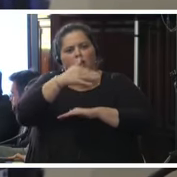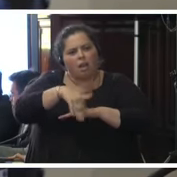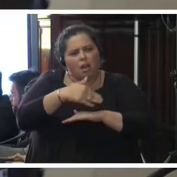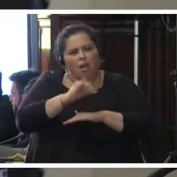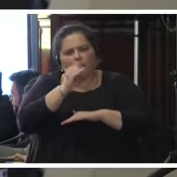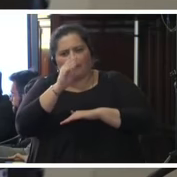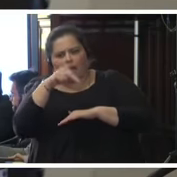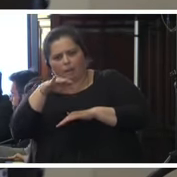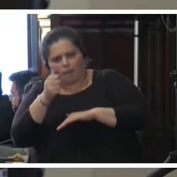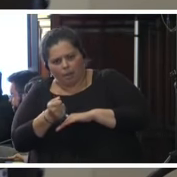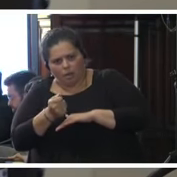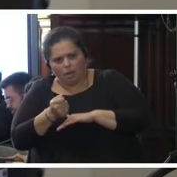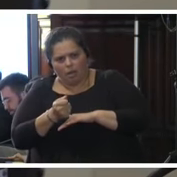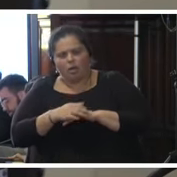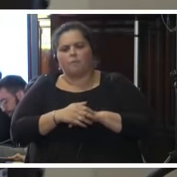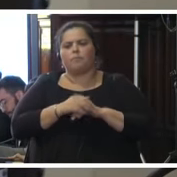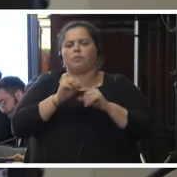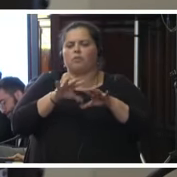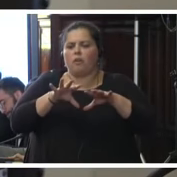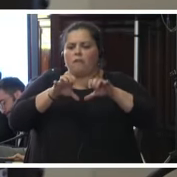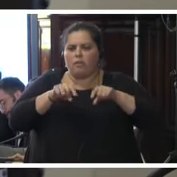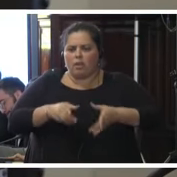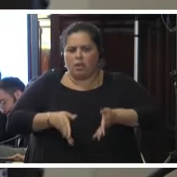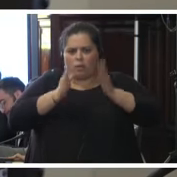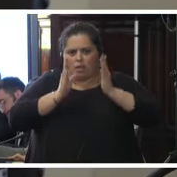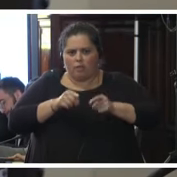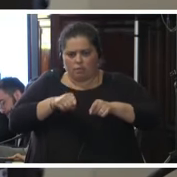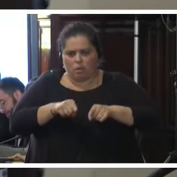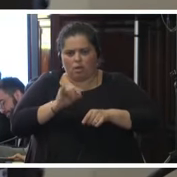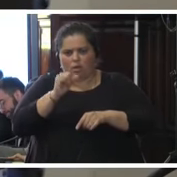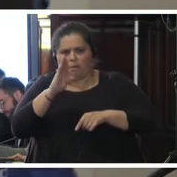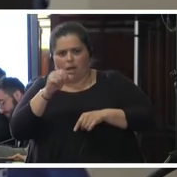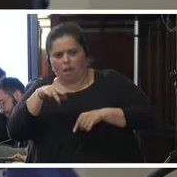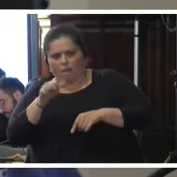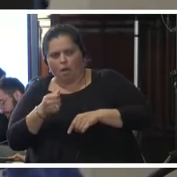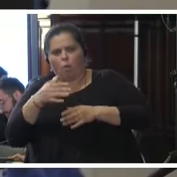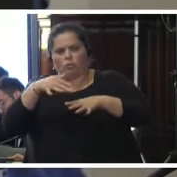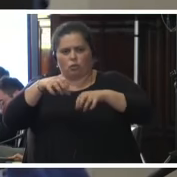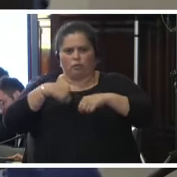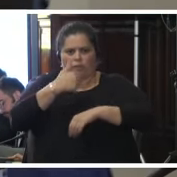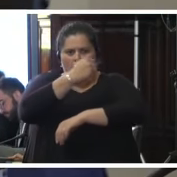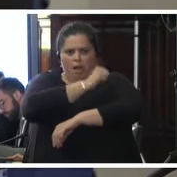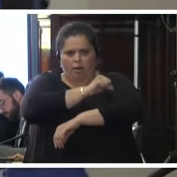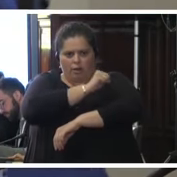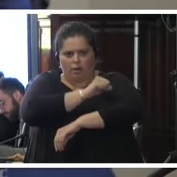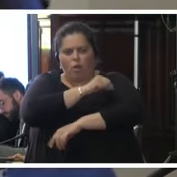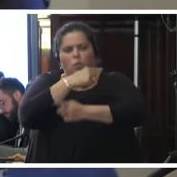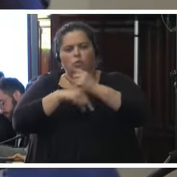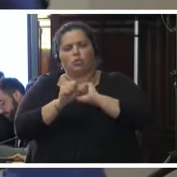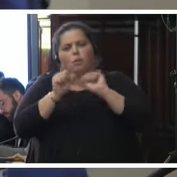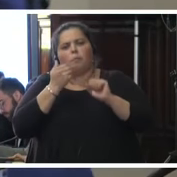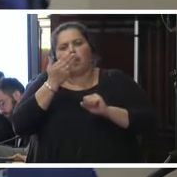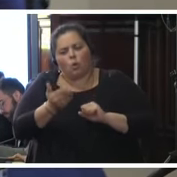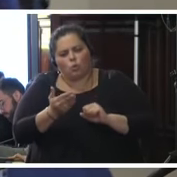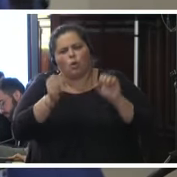no Leme, eu morava num prédio em Ipanema, quando morava no Rio. É possível juntar